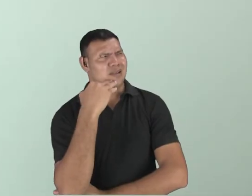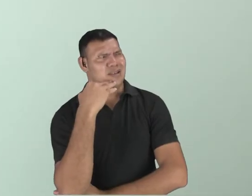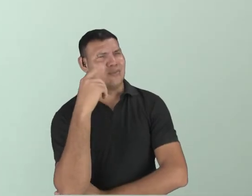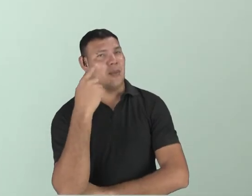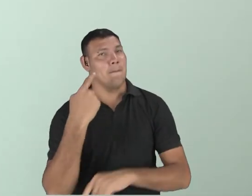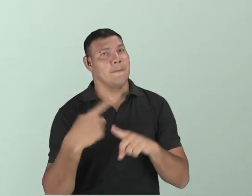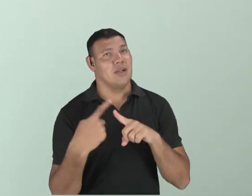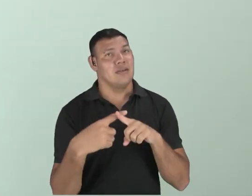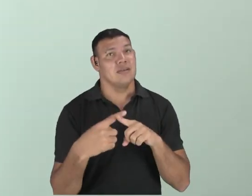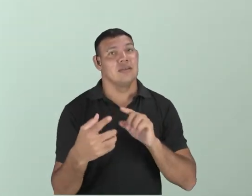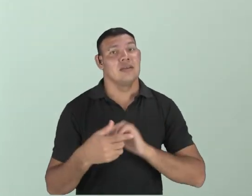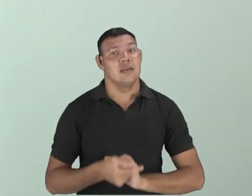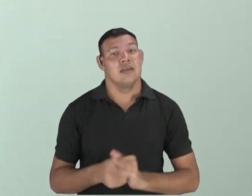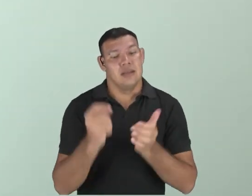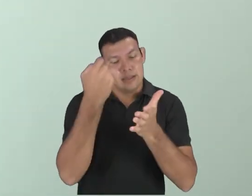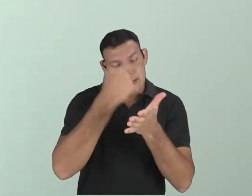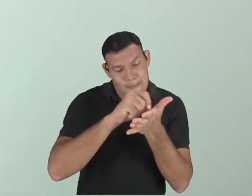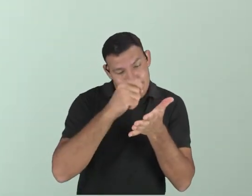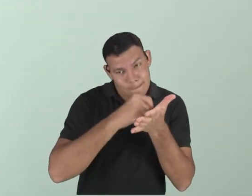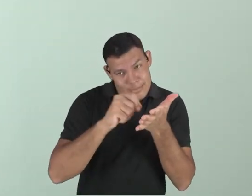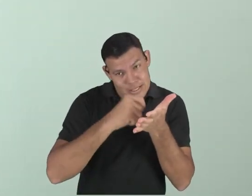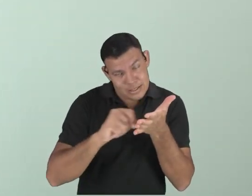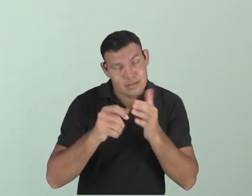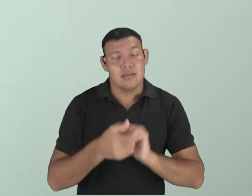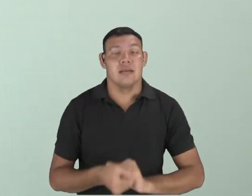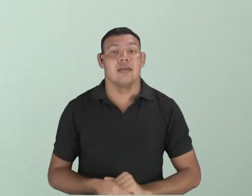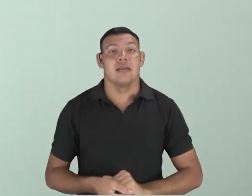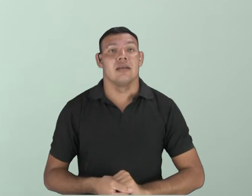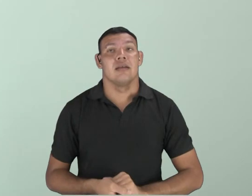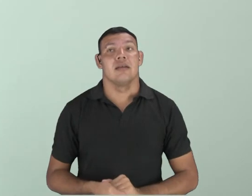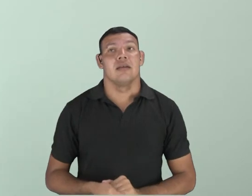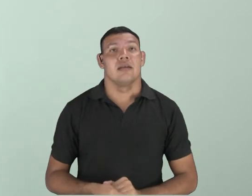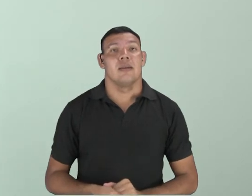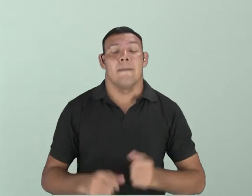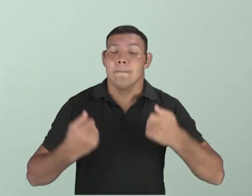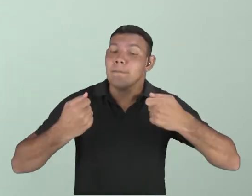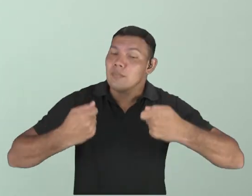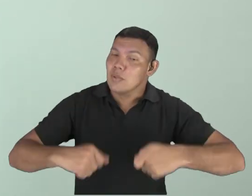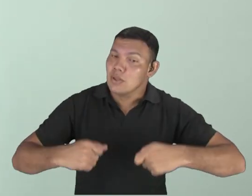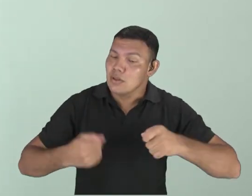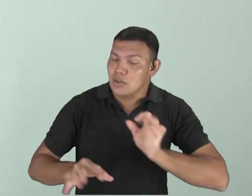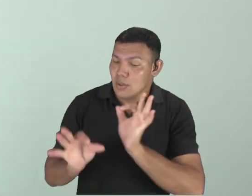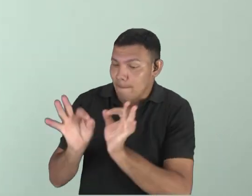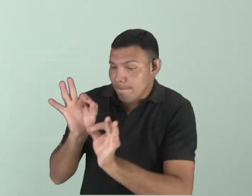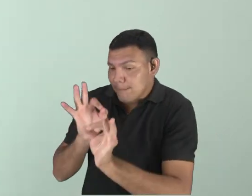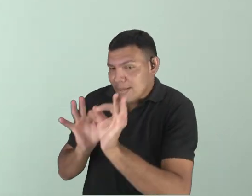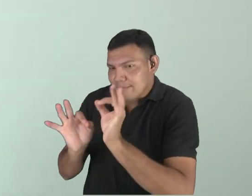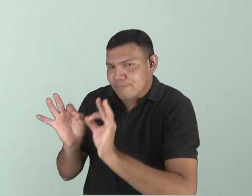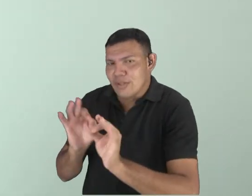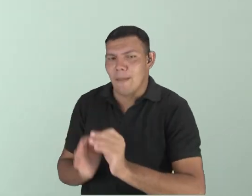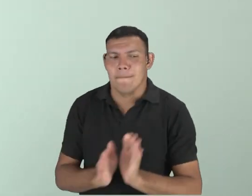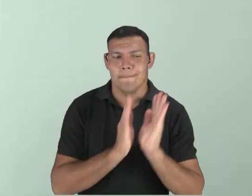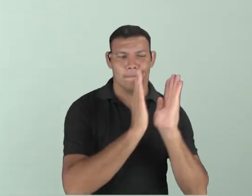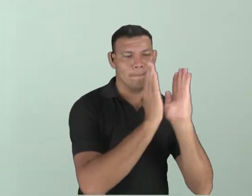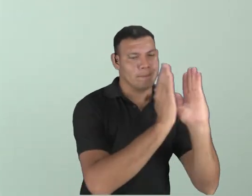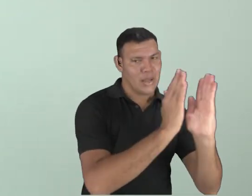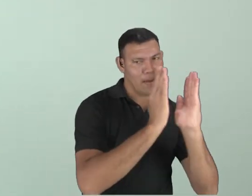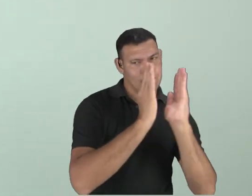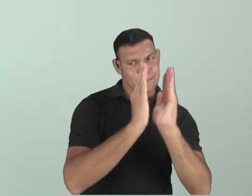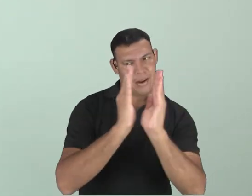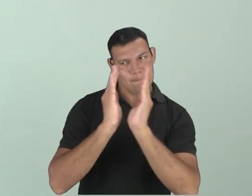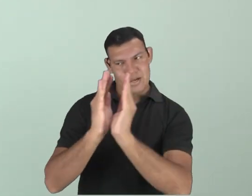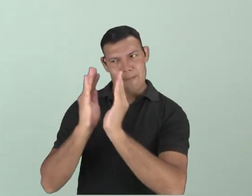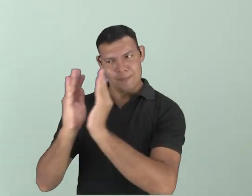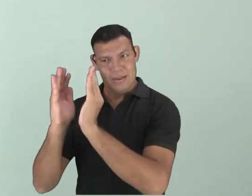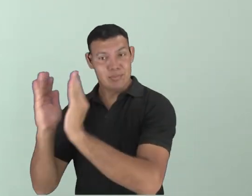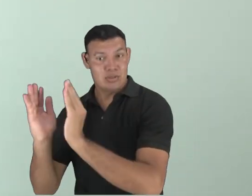Não sei. Por quê? Porque a nossa escrita, por que ela precisa ser organizada, né? Por que às vezes